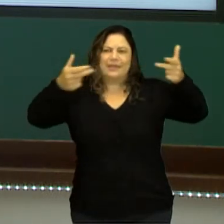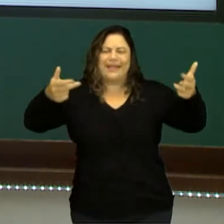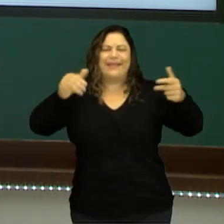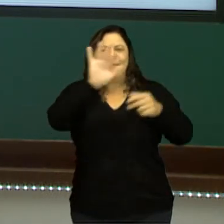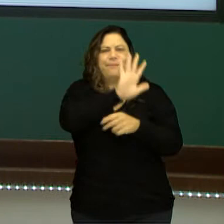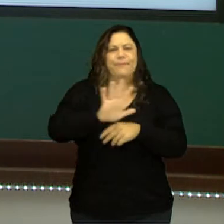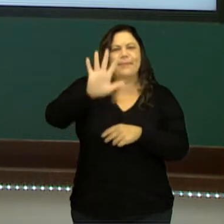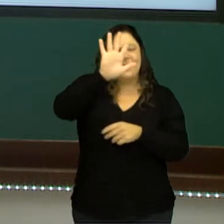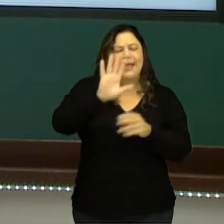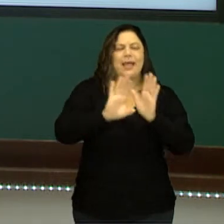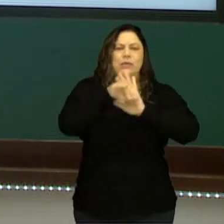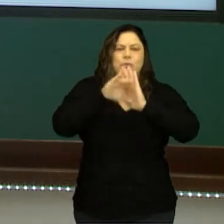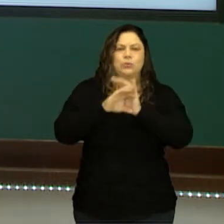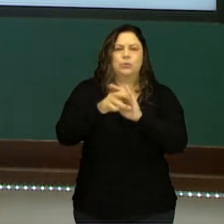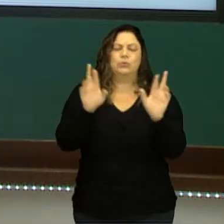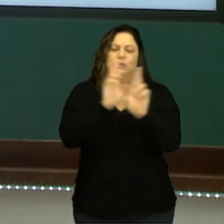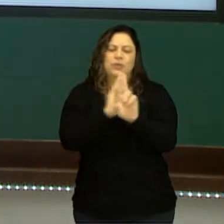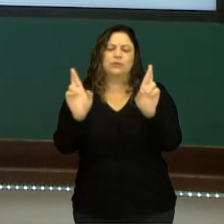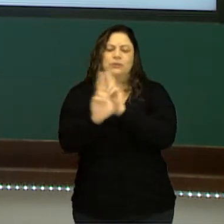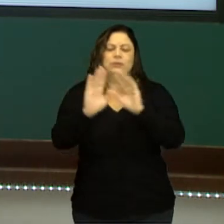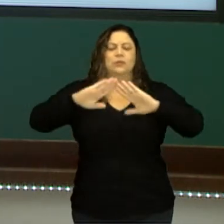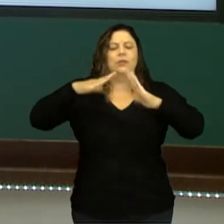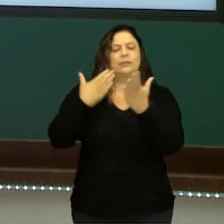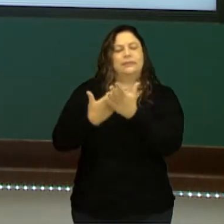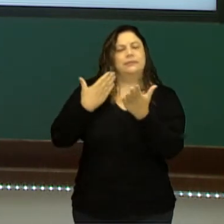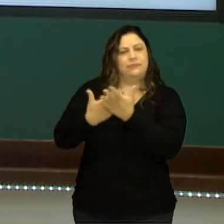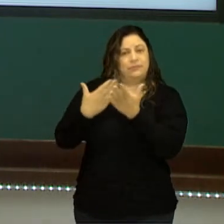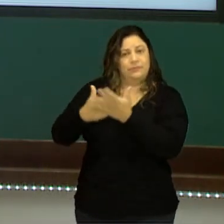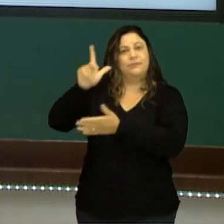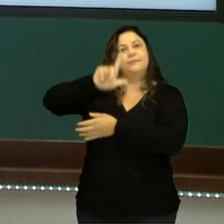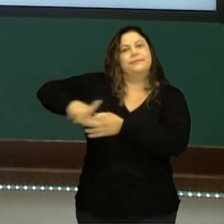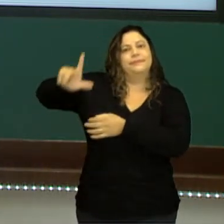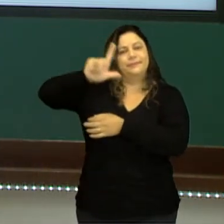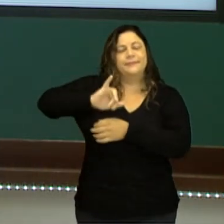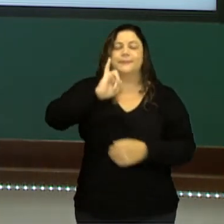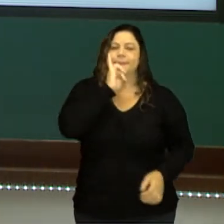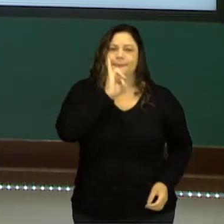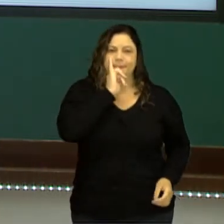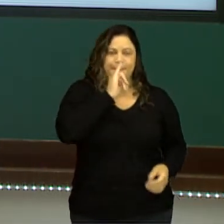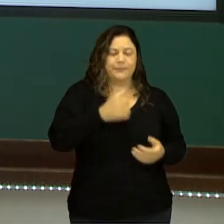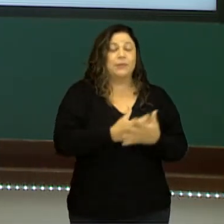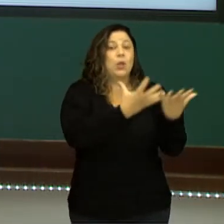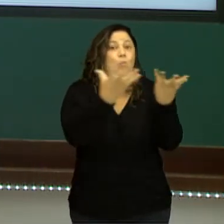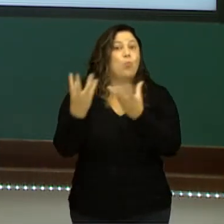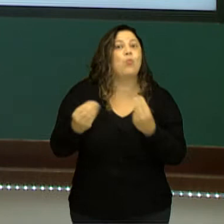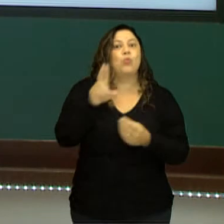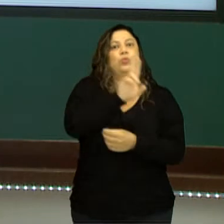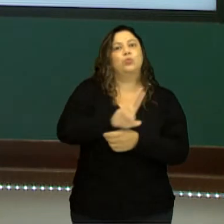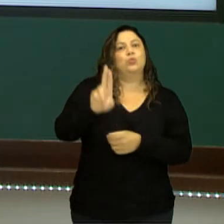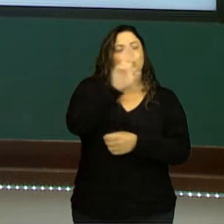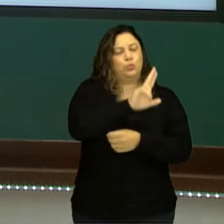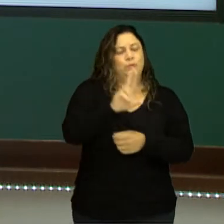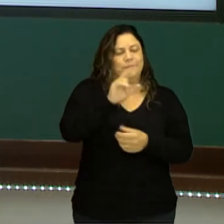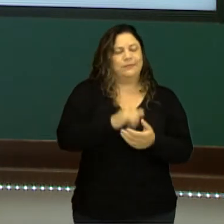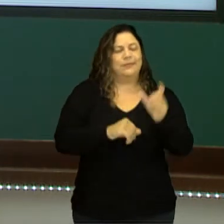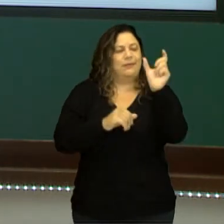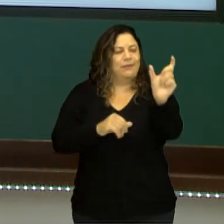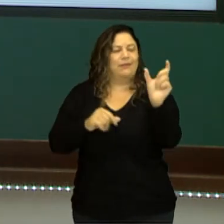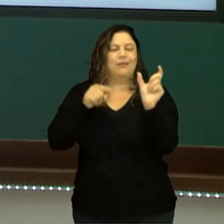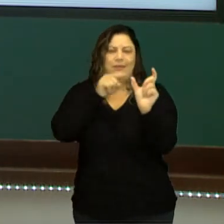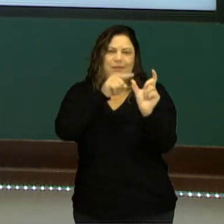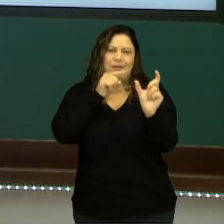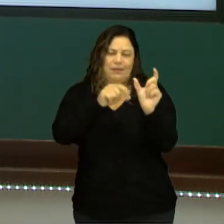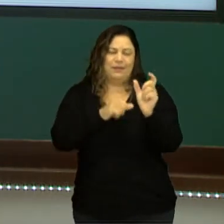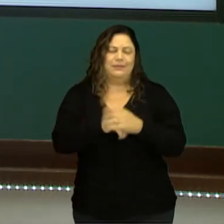aí conceitos relacionados a escolas literárias, por exemplo. Muito utilizado a técnica do mapa mental para